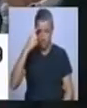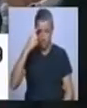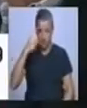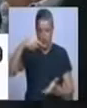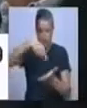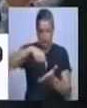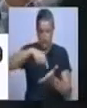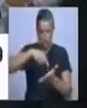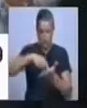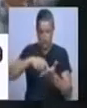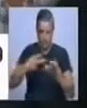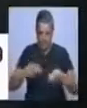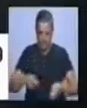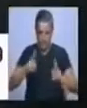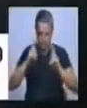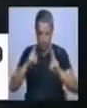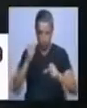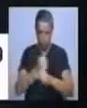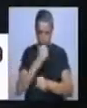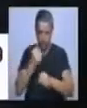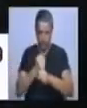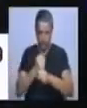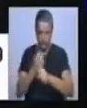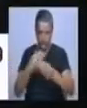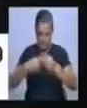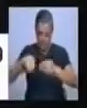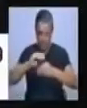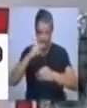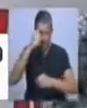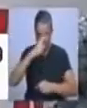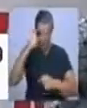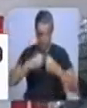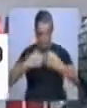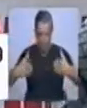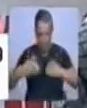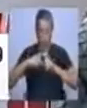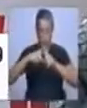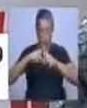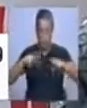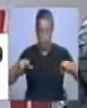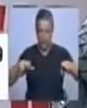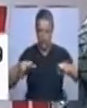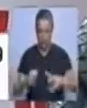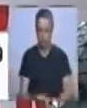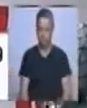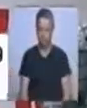Exigem o descongelamento das carreiras, querem a admissão de mais enfermeiros nos hospitais.